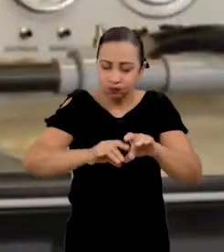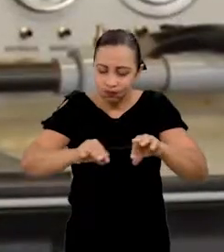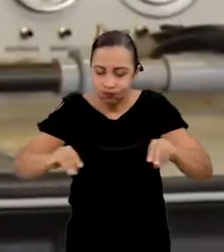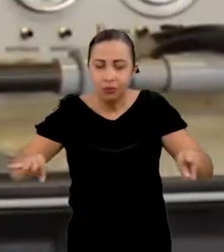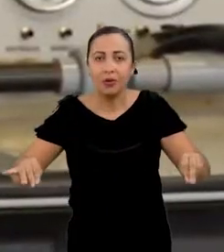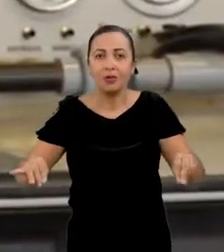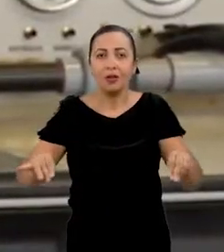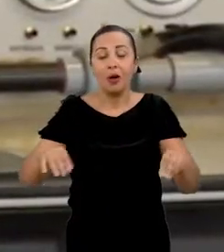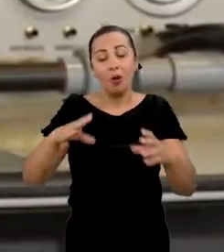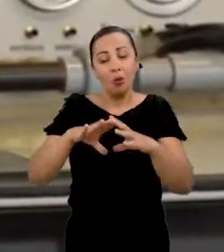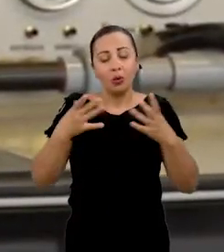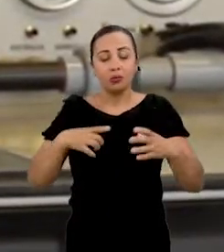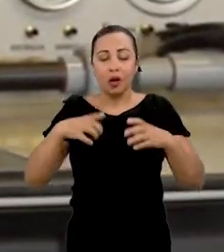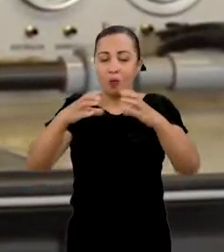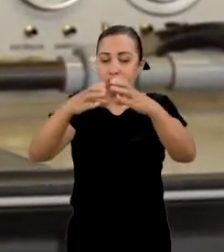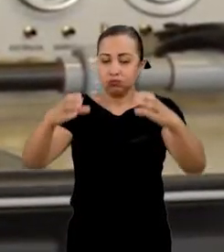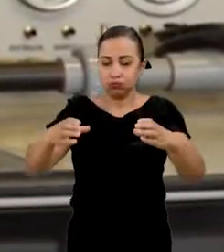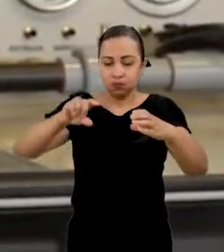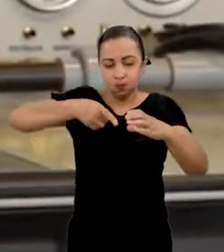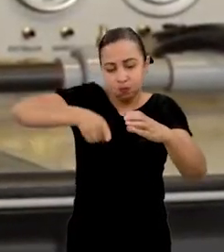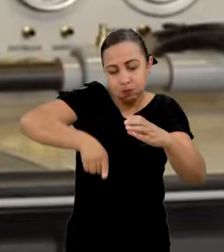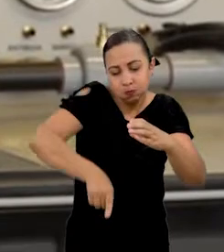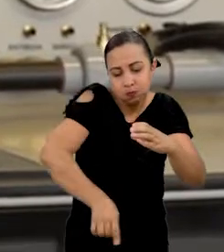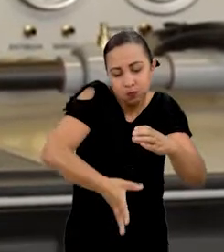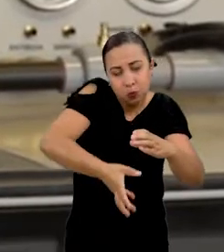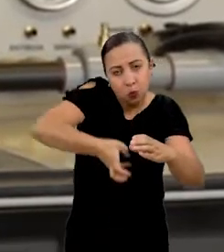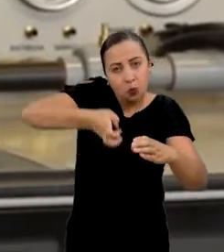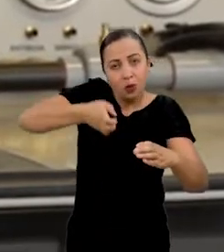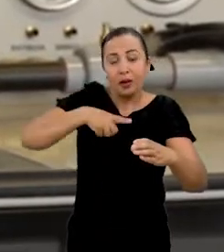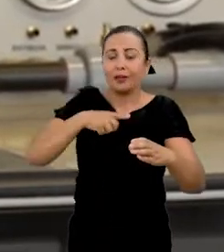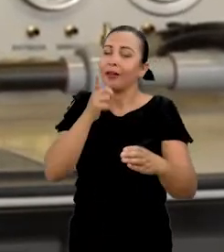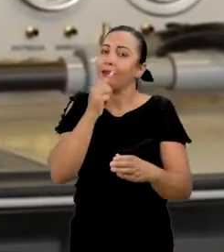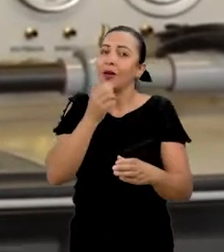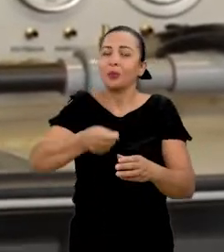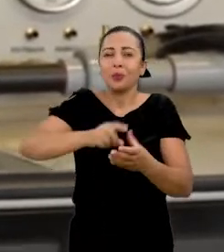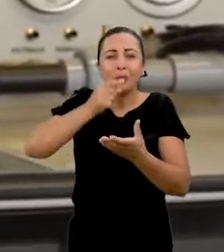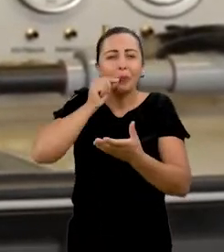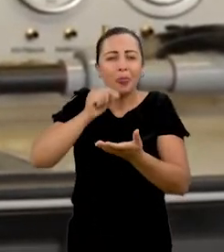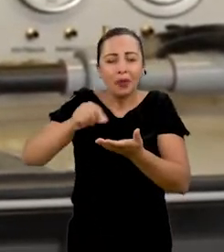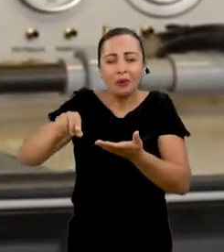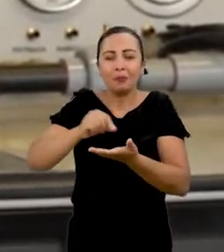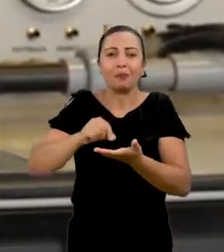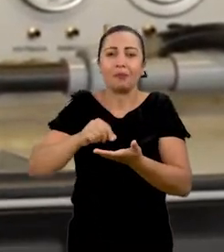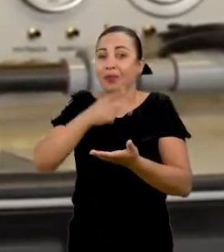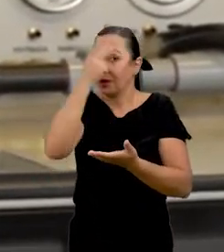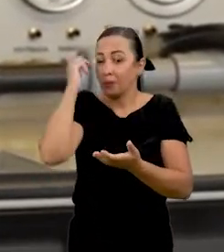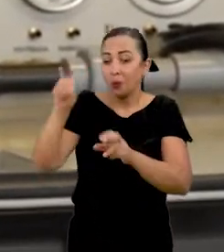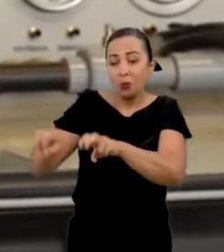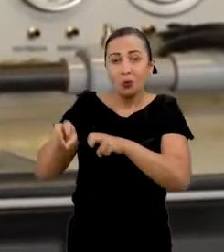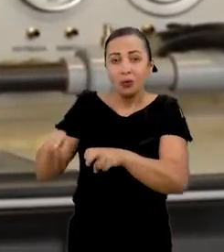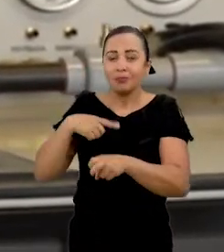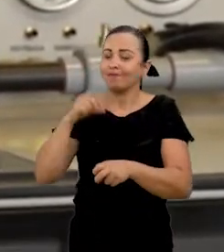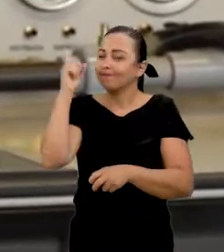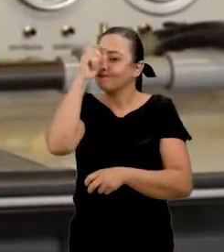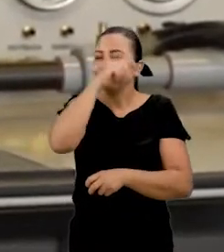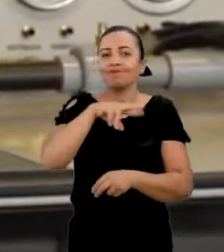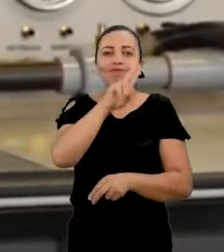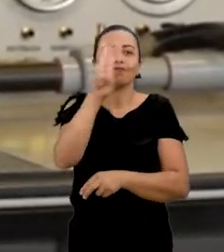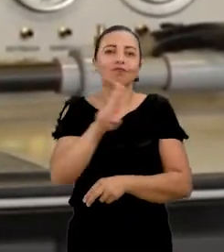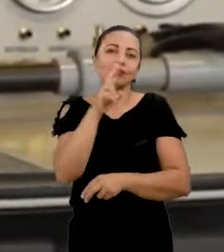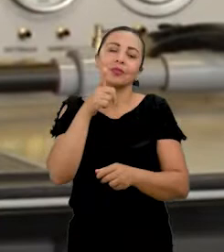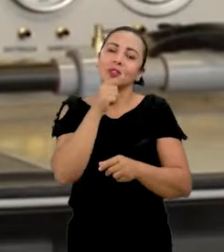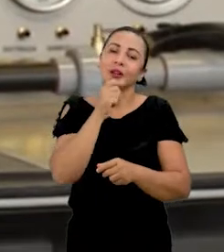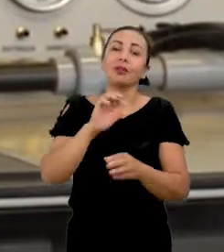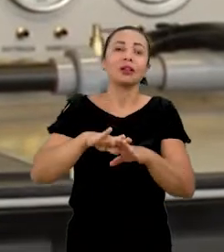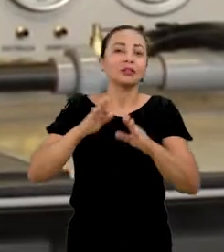pois a maioria desses poços artesianos, as águas são salinas e os agricultores têm dificuldade em usar essa água.